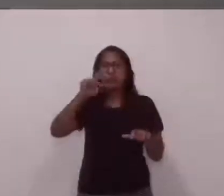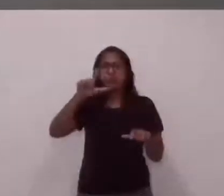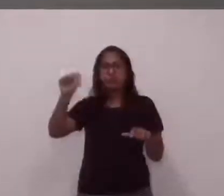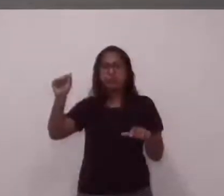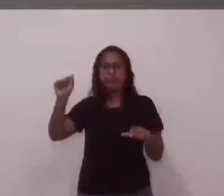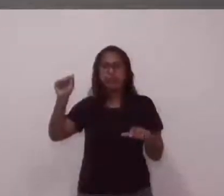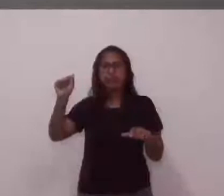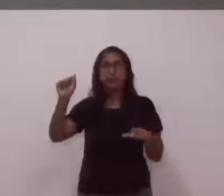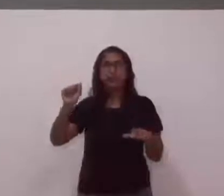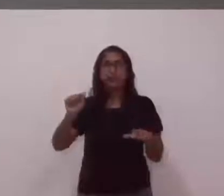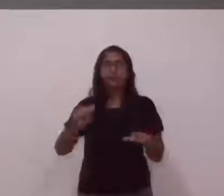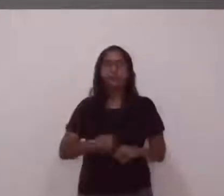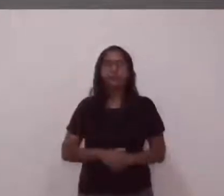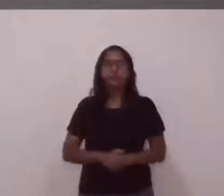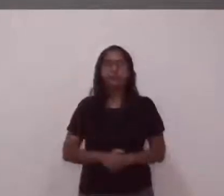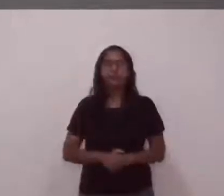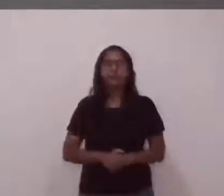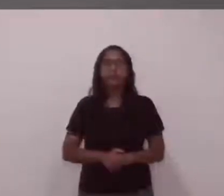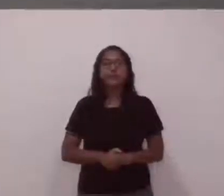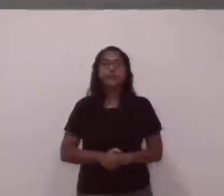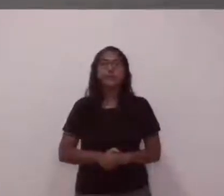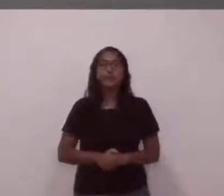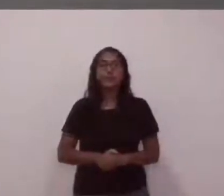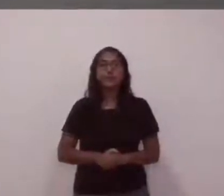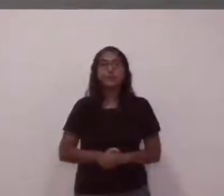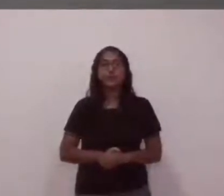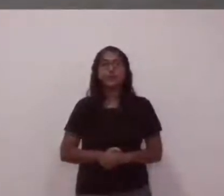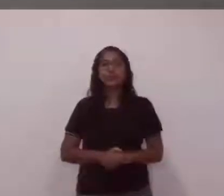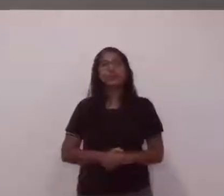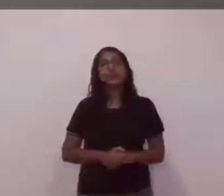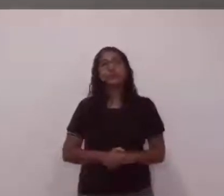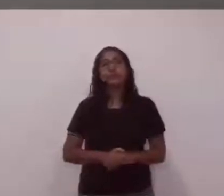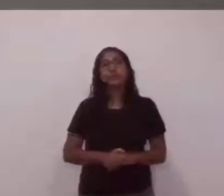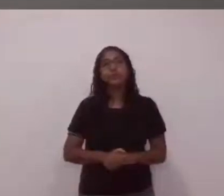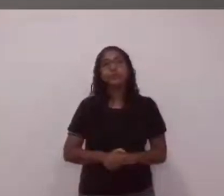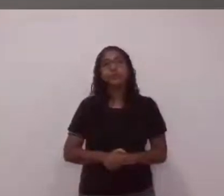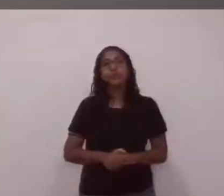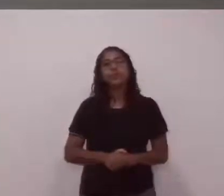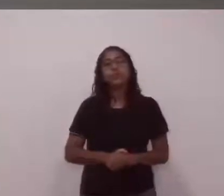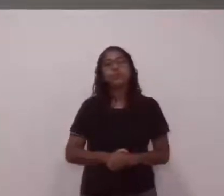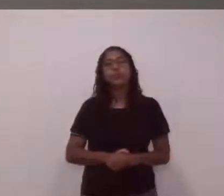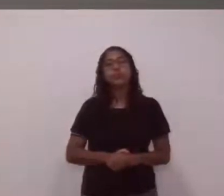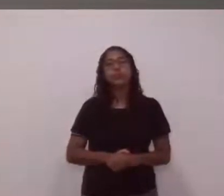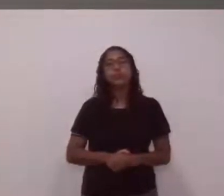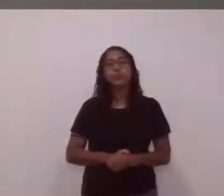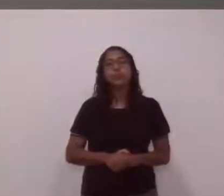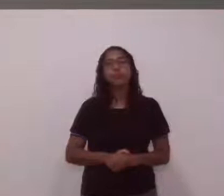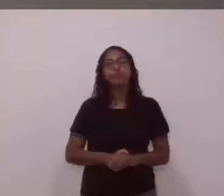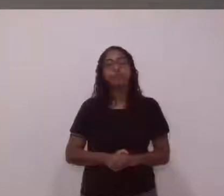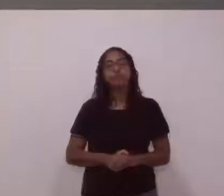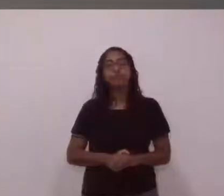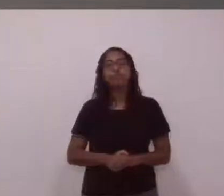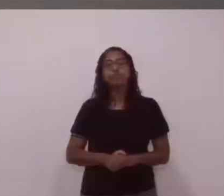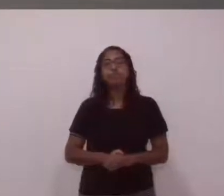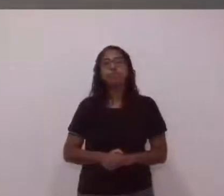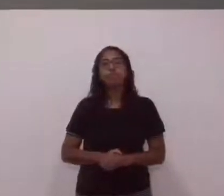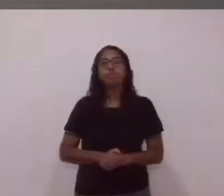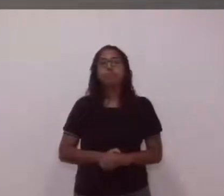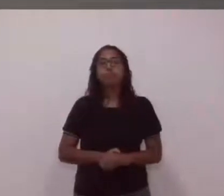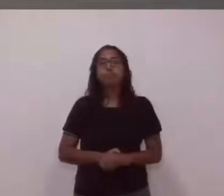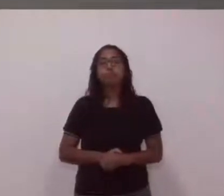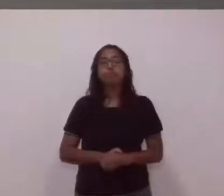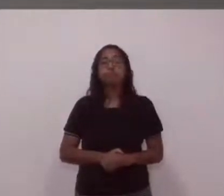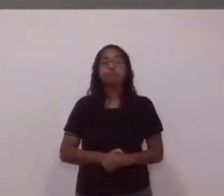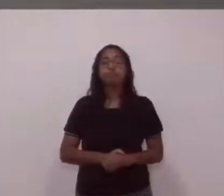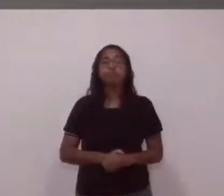nome Ademezinho gente vamos lá de